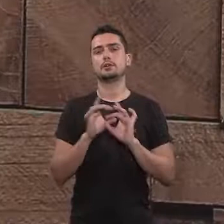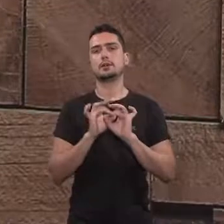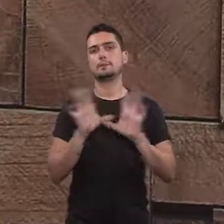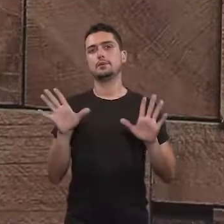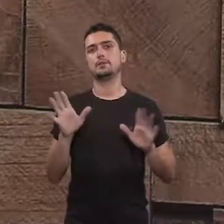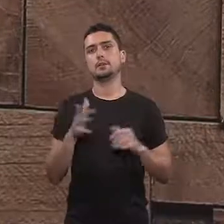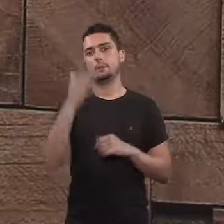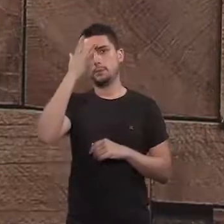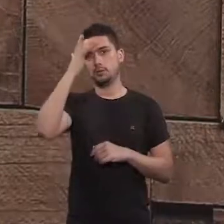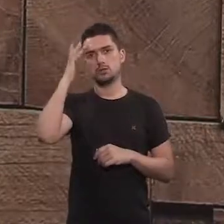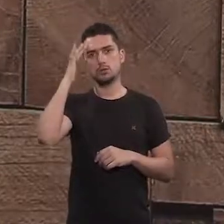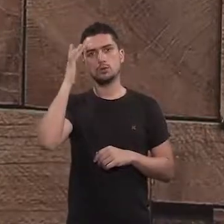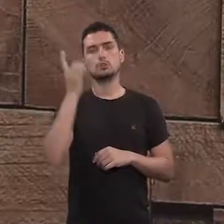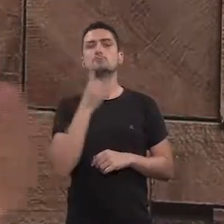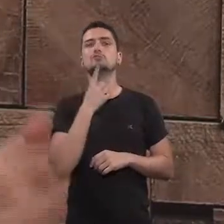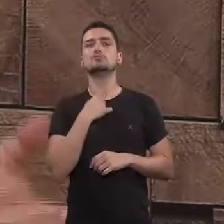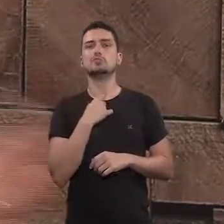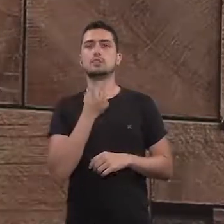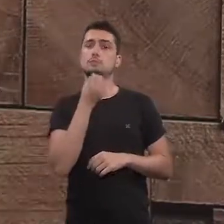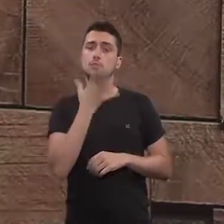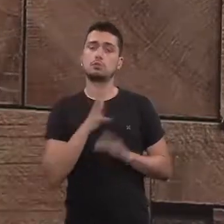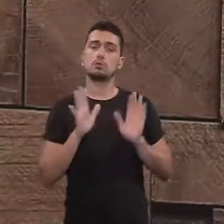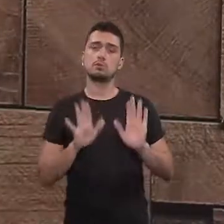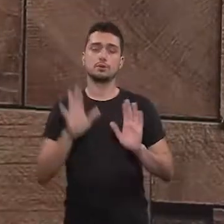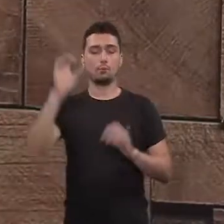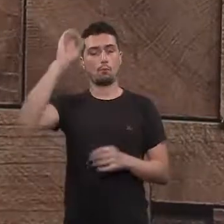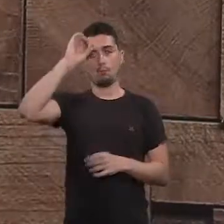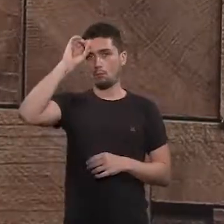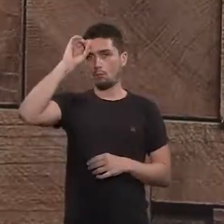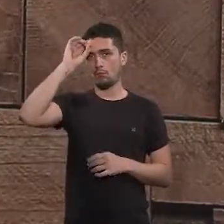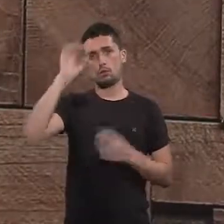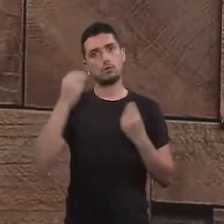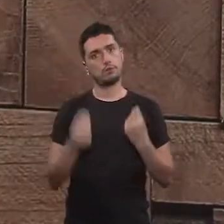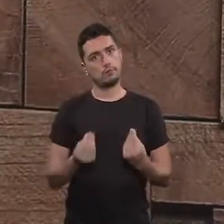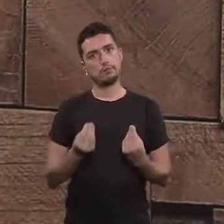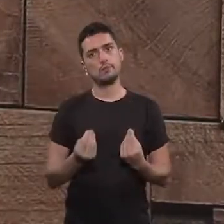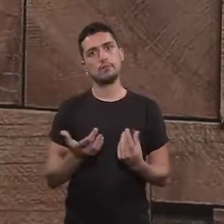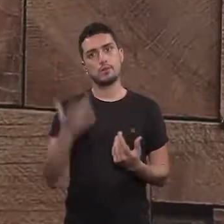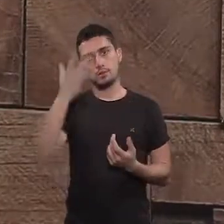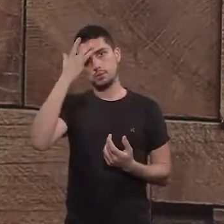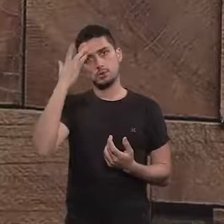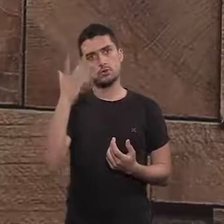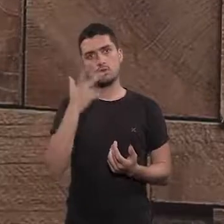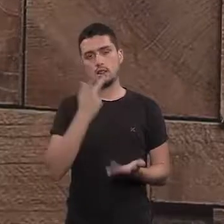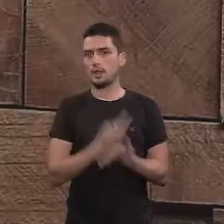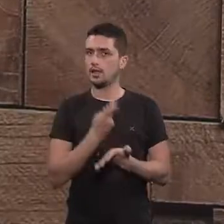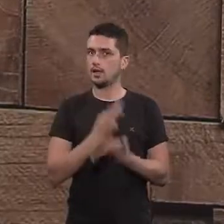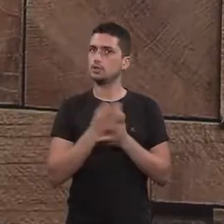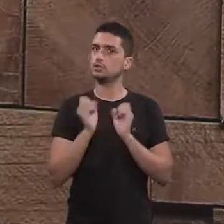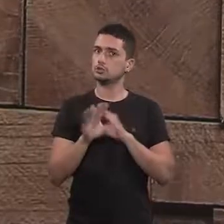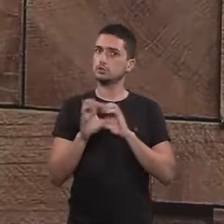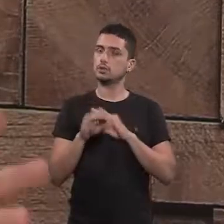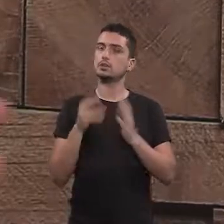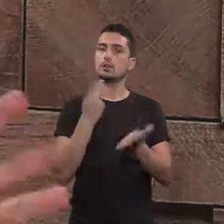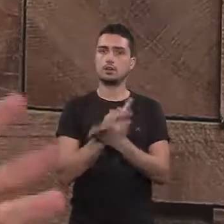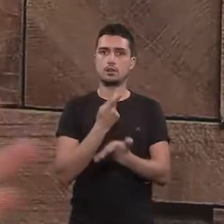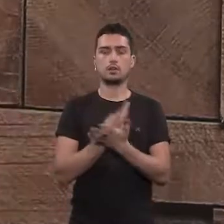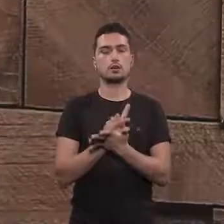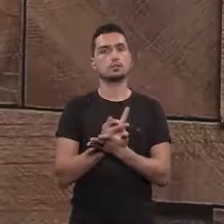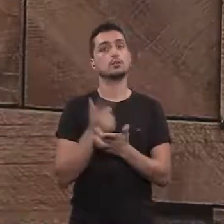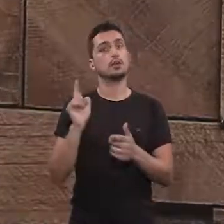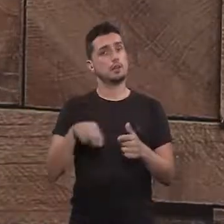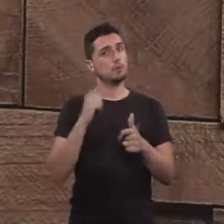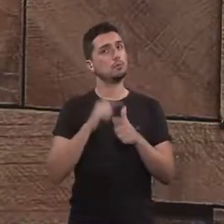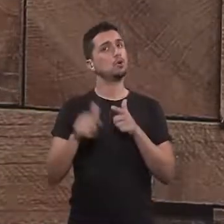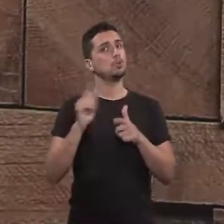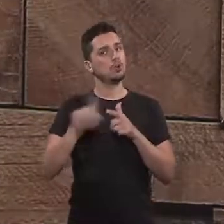digamos assim, pessoas bem intencionadas, mas ignorantes de determinadas coisas, para que não possa desvirtuar esse processo. Esse é um problema